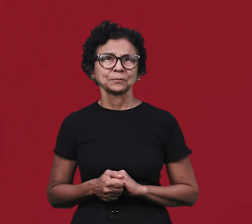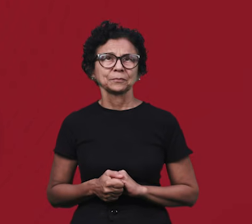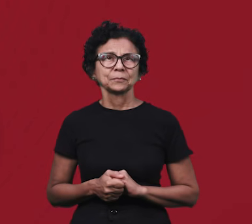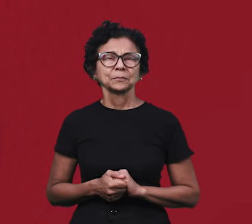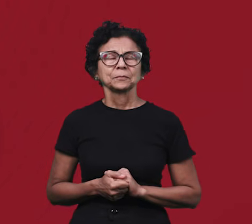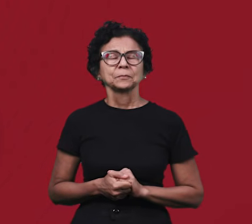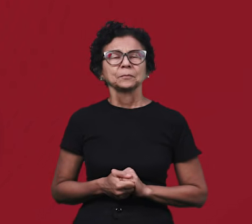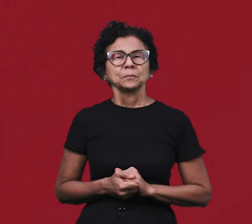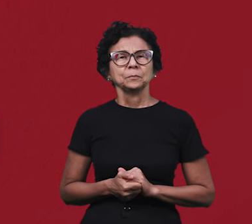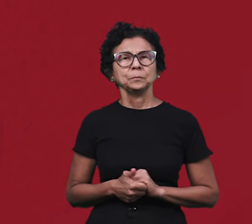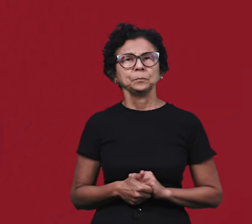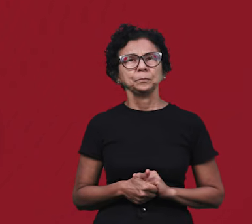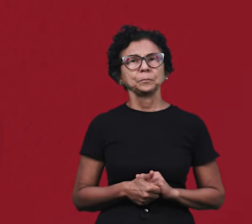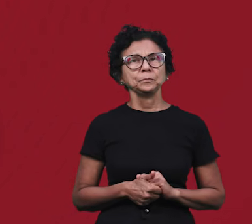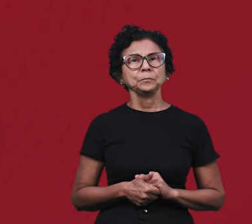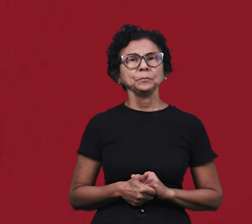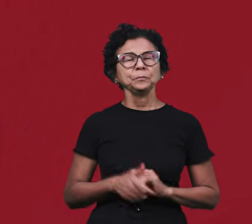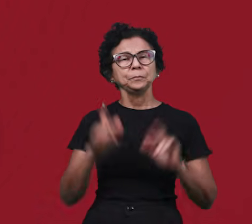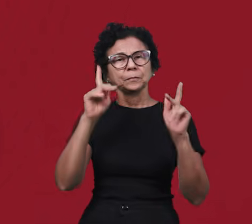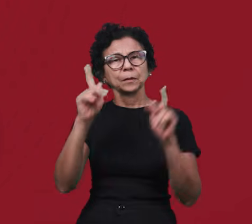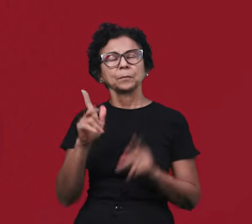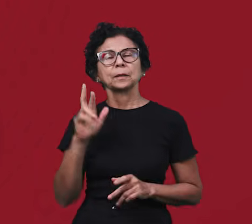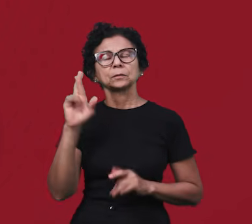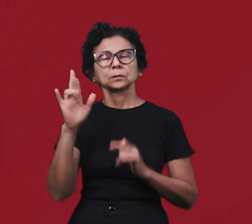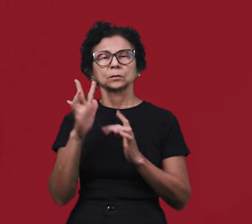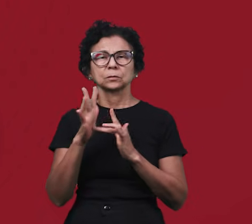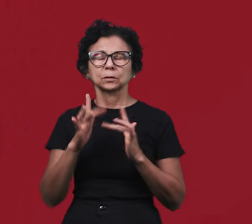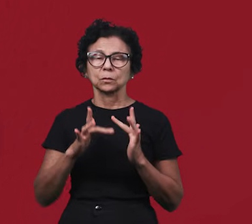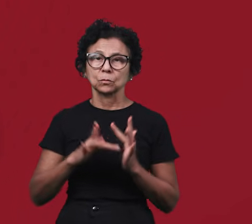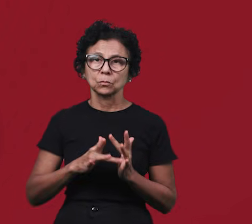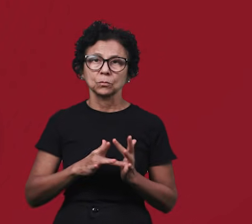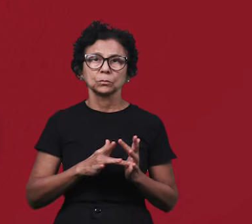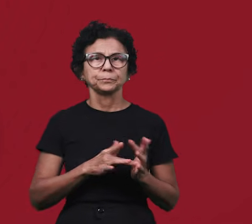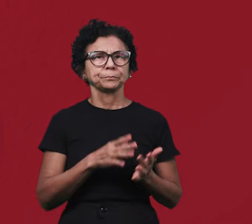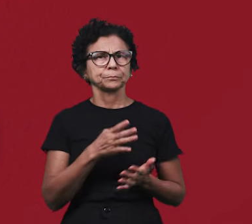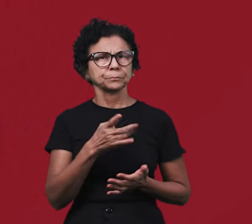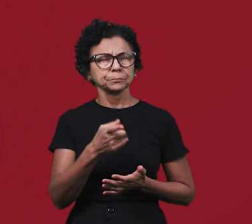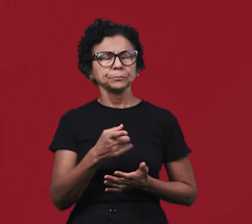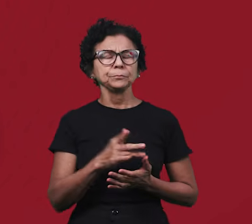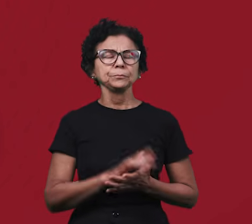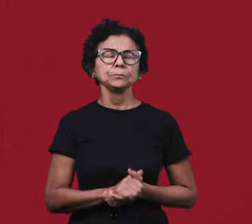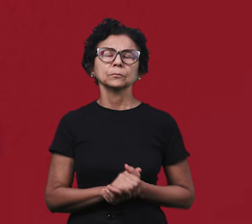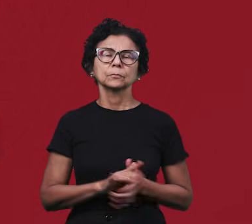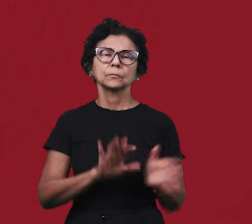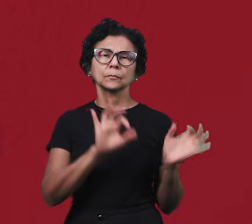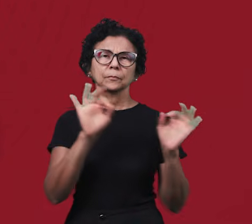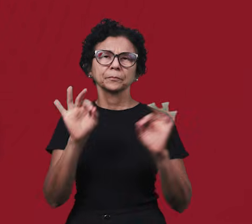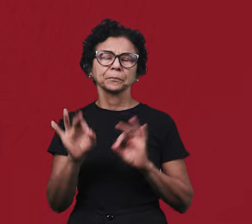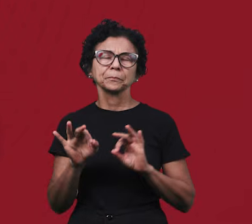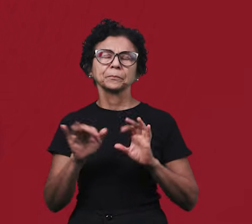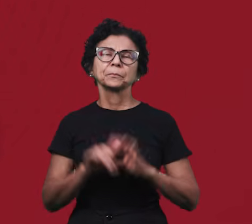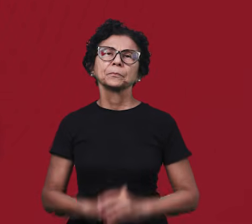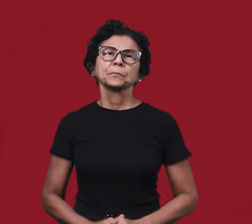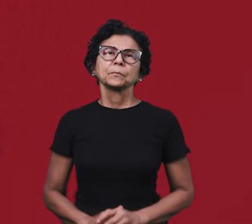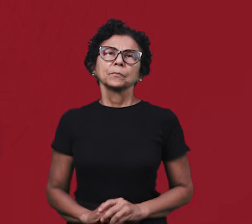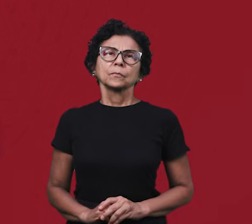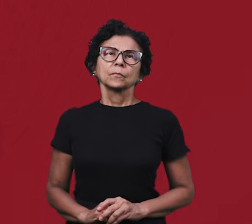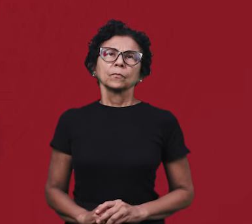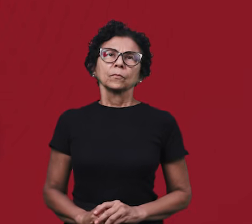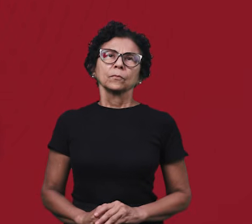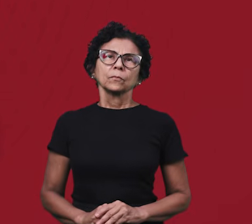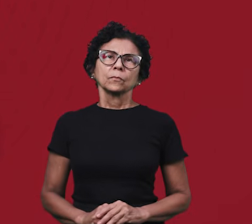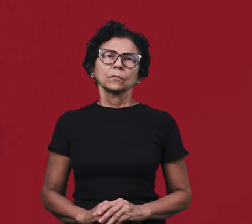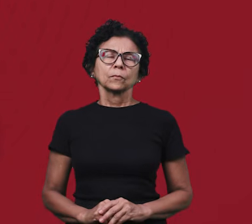Prezados irmãos, a paz do Senhor, a você também que nos ouve, estamos aqui para fazer